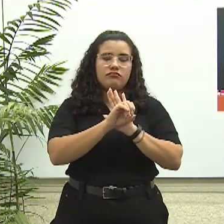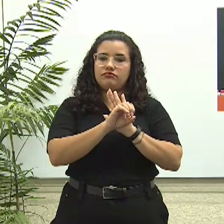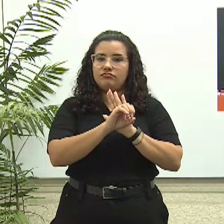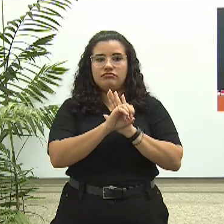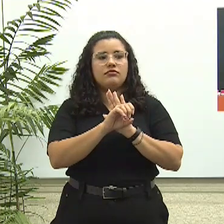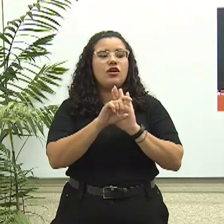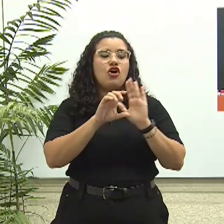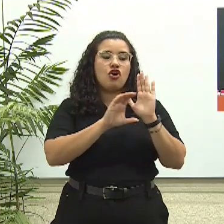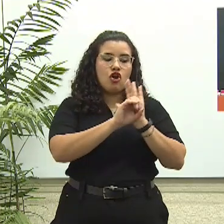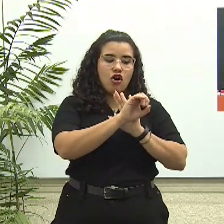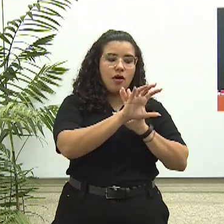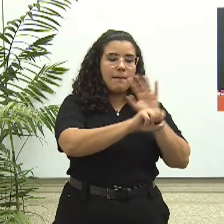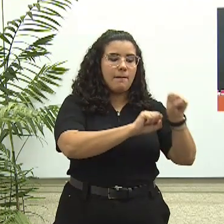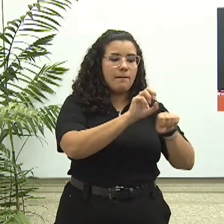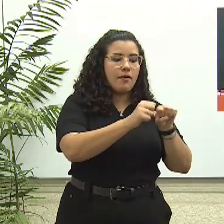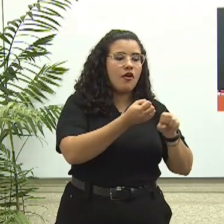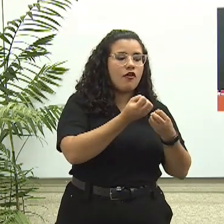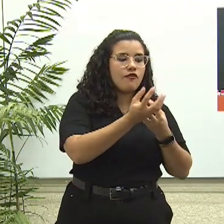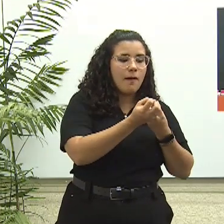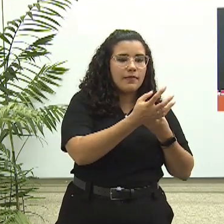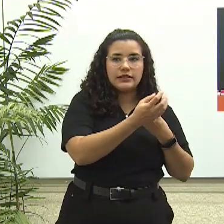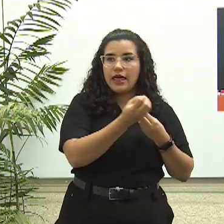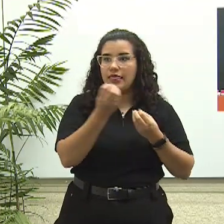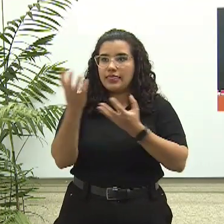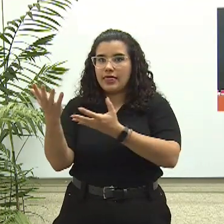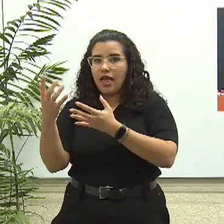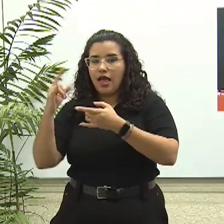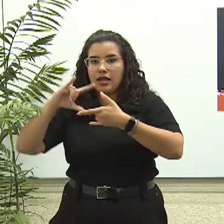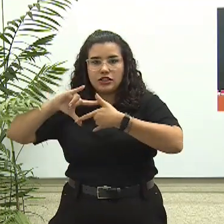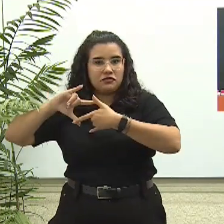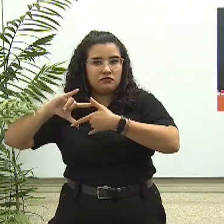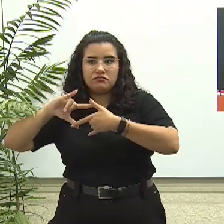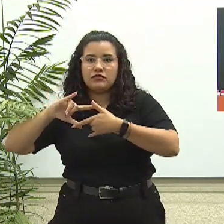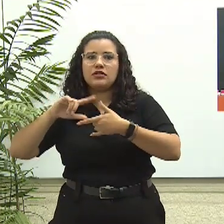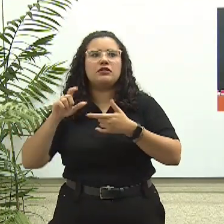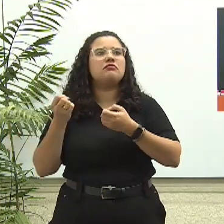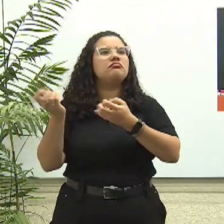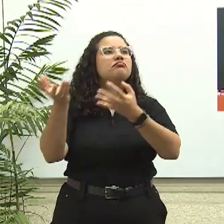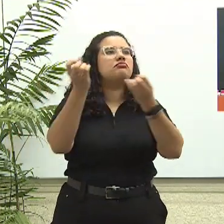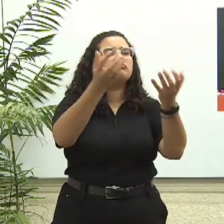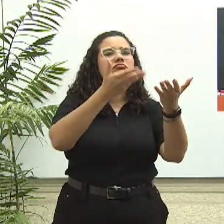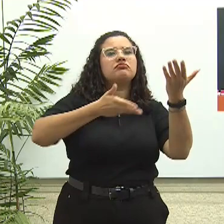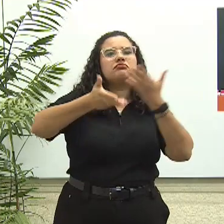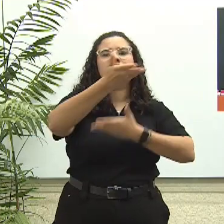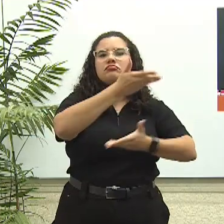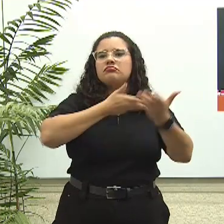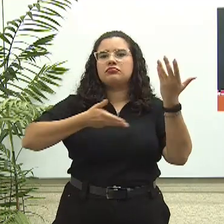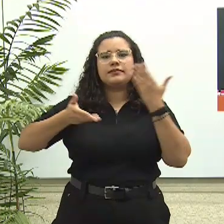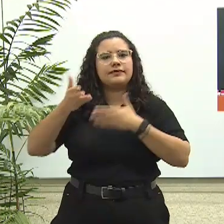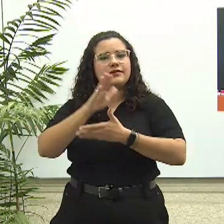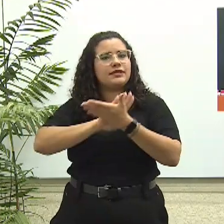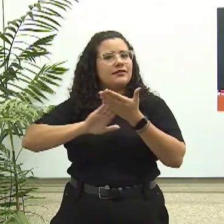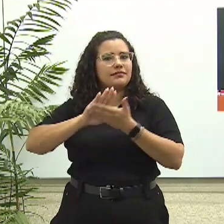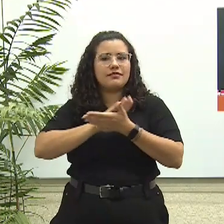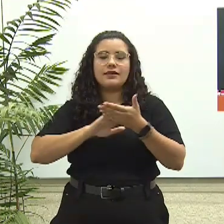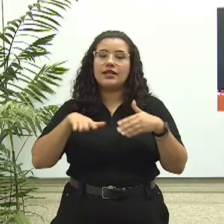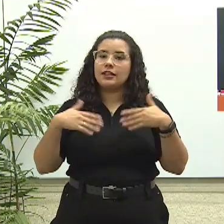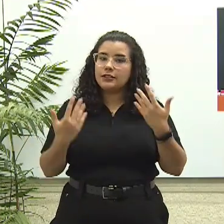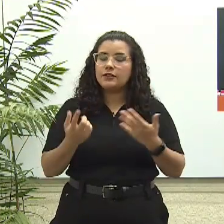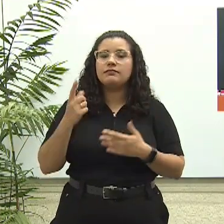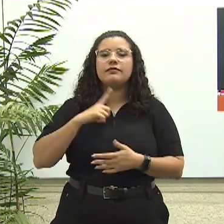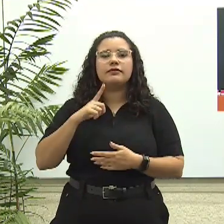Google coleta esses dados mas não entrega PR Microsoft que não entrega para hwei que não entrega então eles